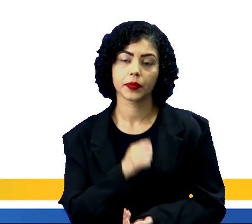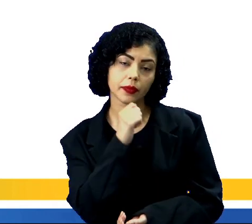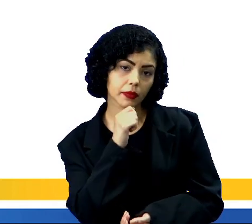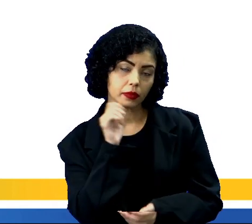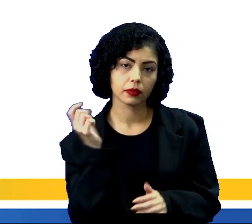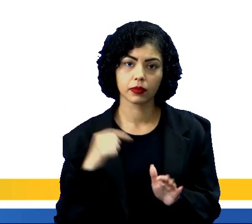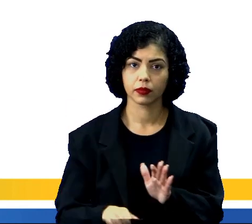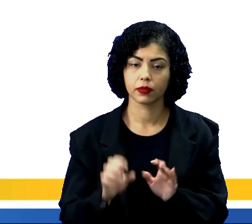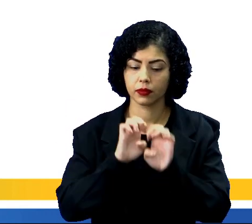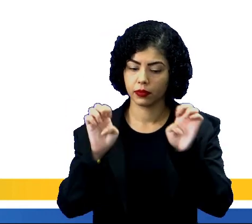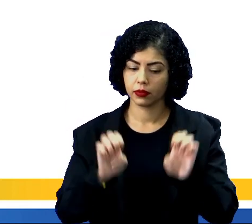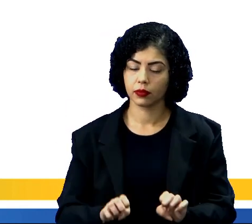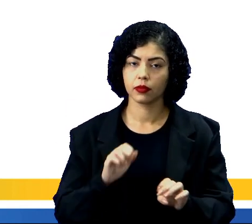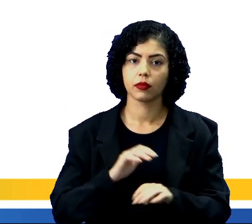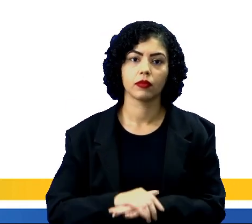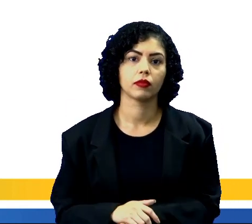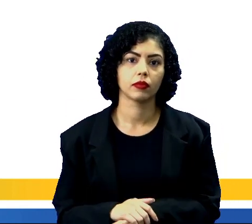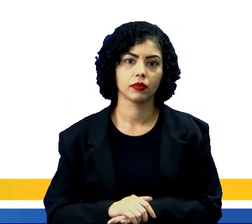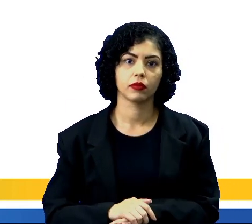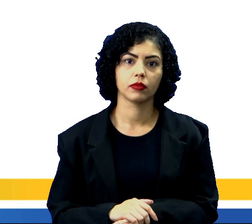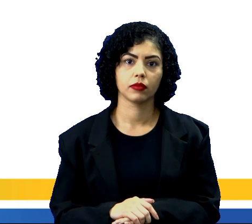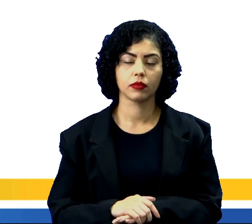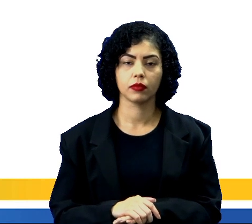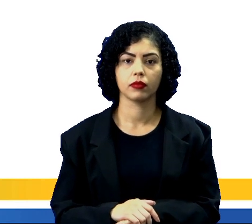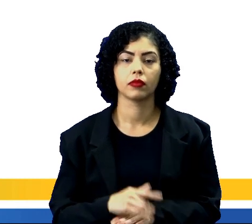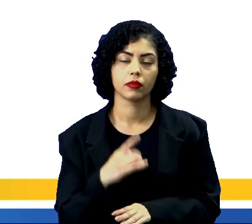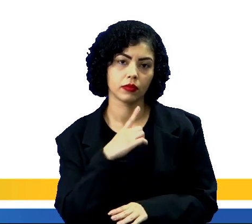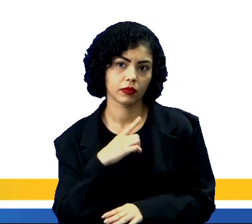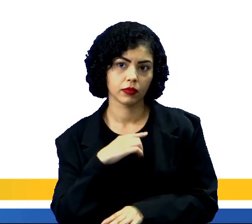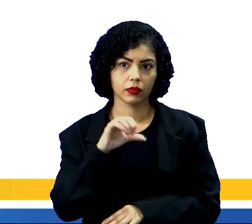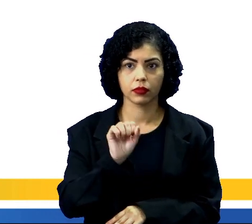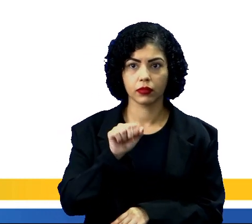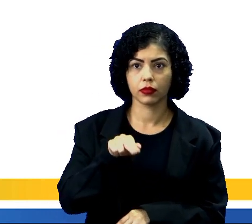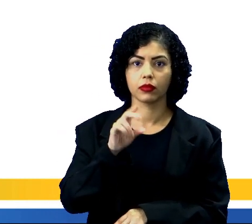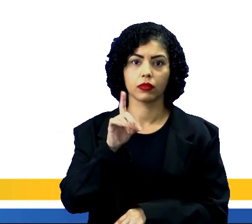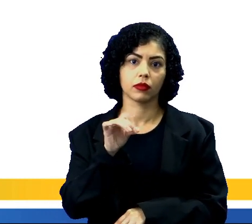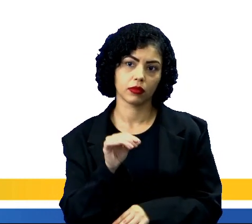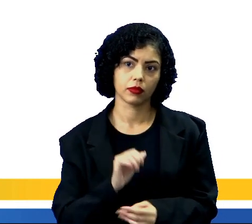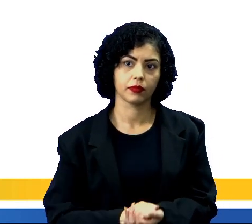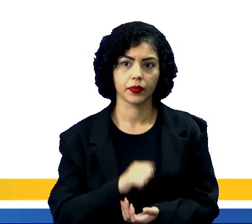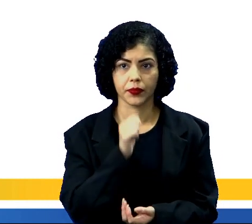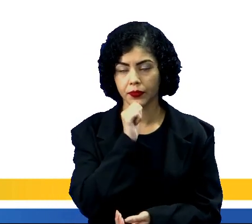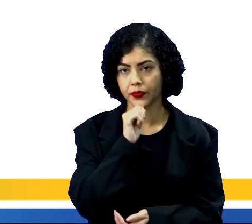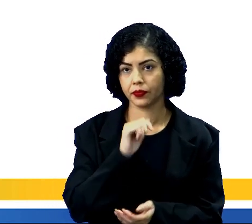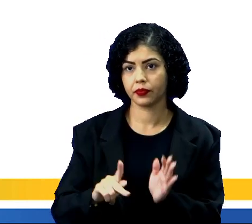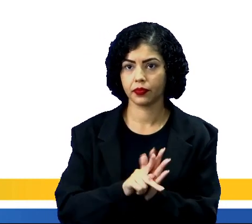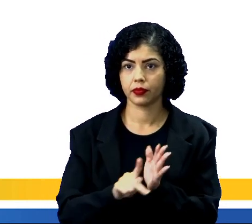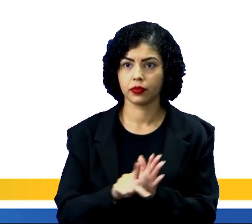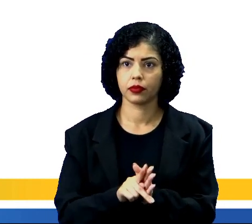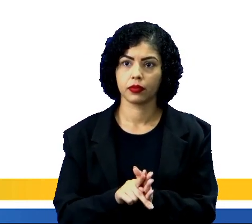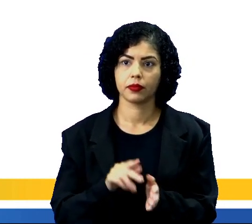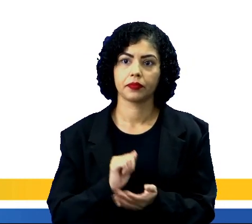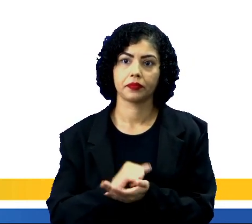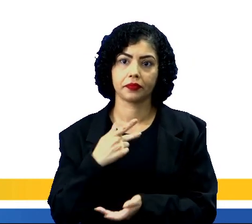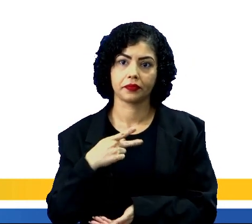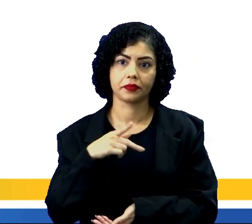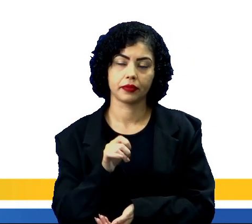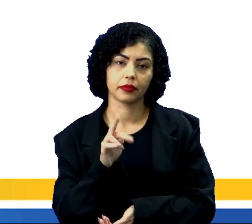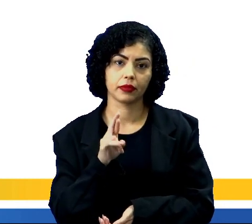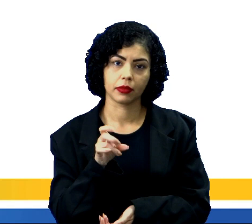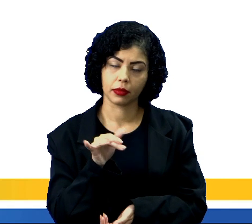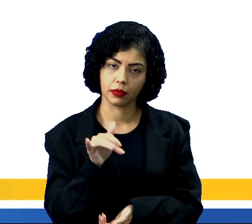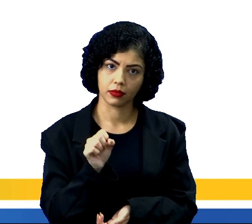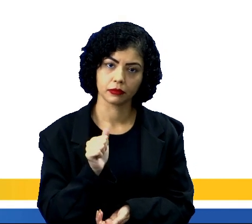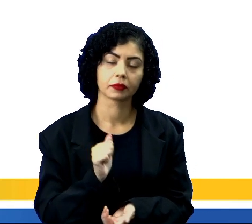Ainda dentro da estrutura do poder monárquico romano, existia o Senado, que era composto pelos patrícios. Lembra,